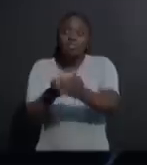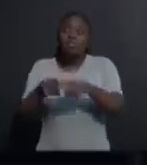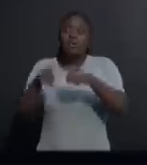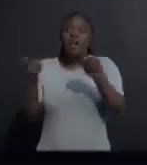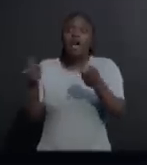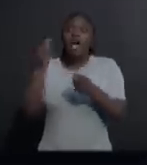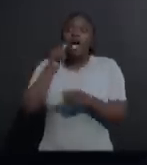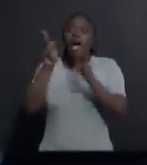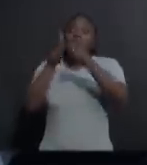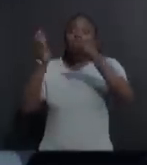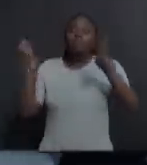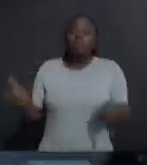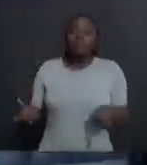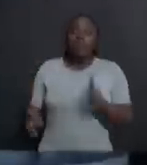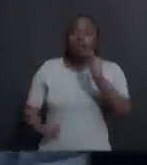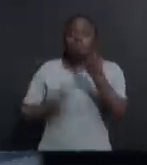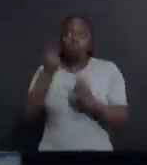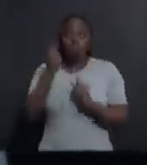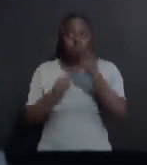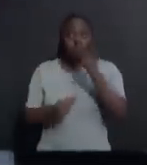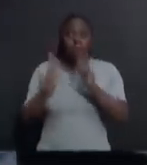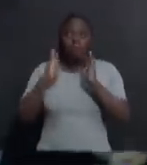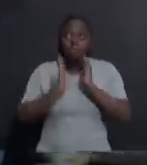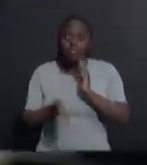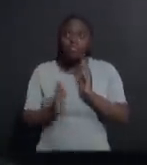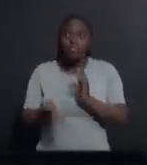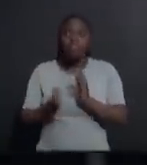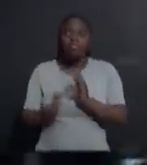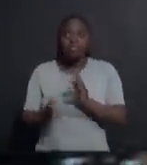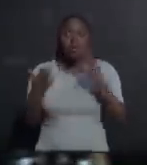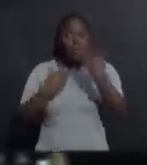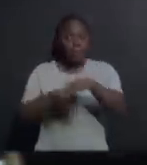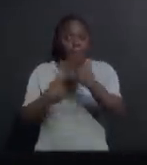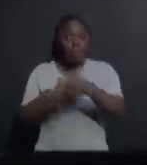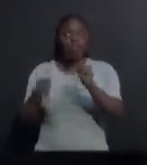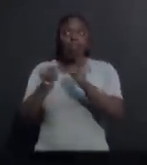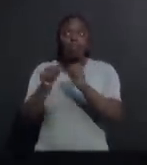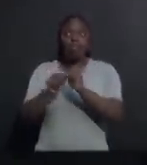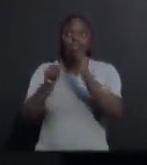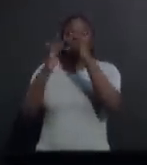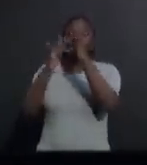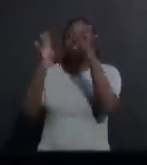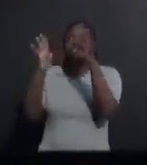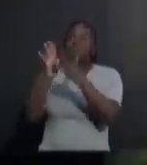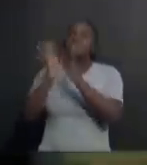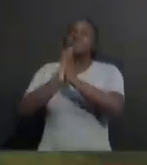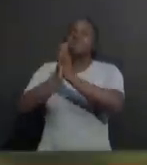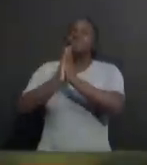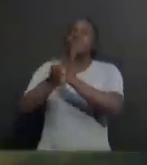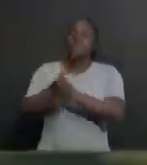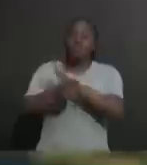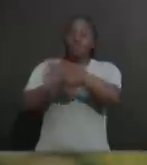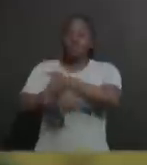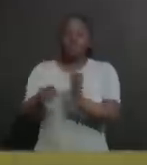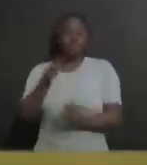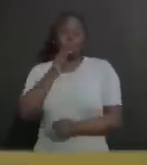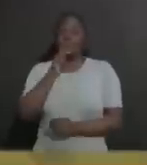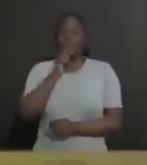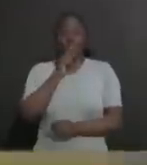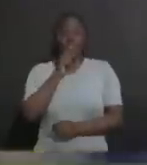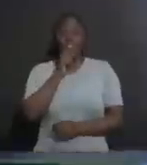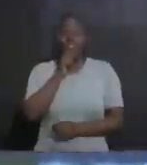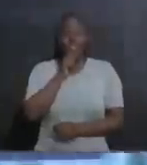química já marcou prova? Senhor Jesus, interfere, isso não se faz. Eu ainda não entrei no espírito da escola.